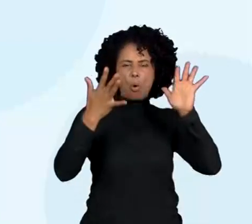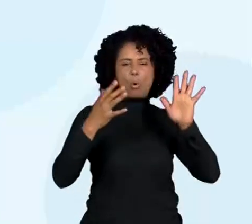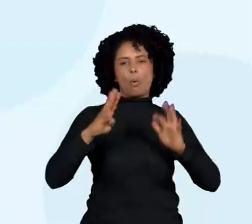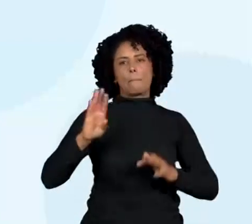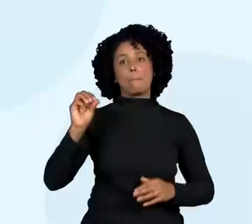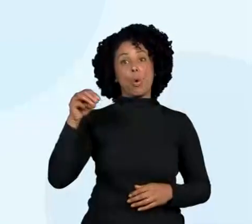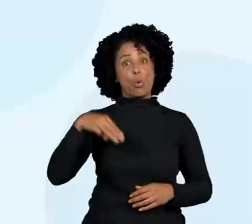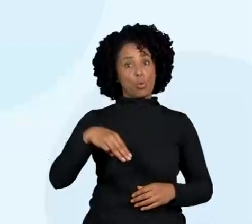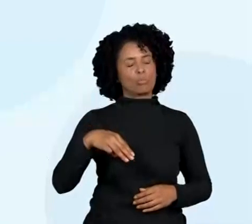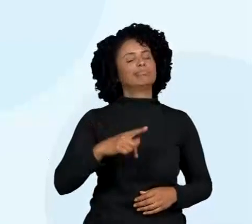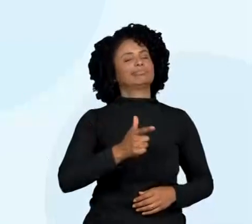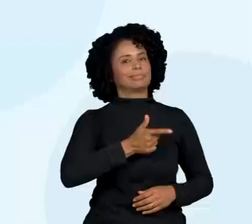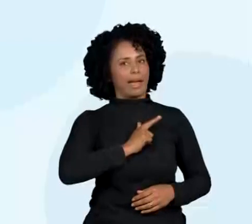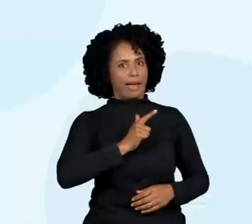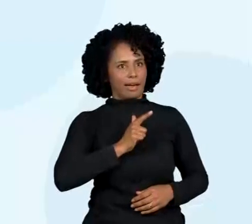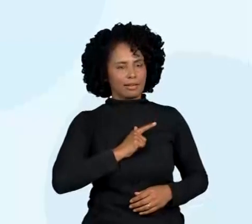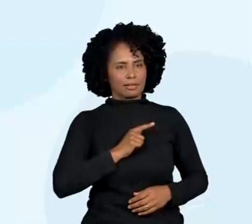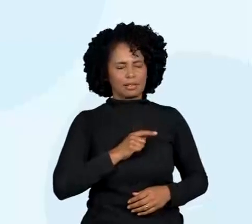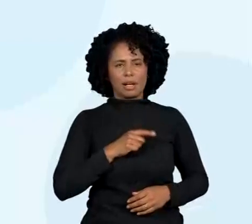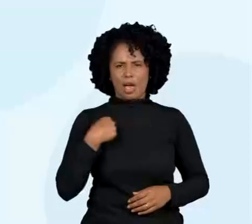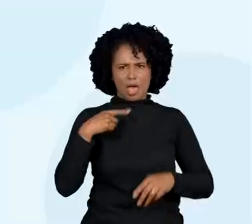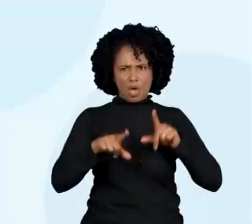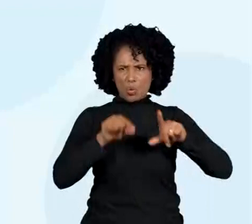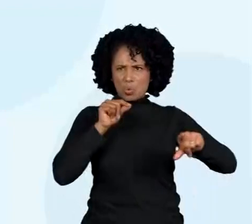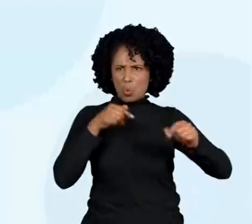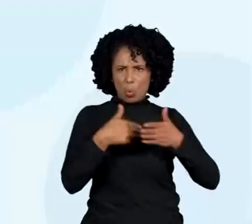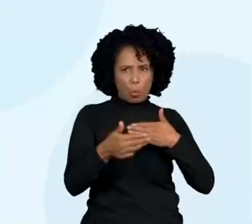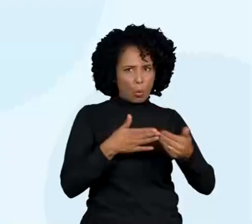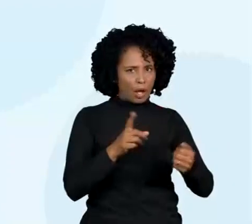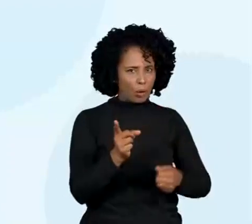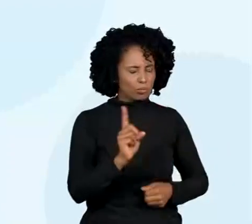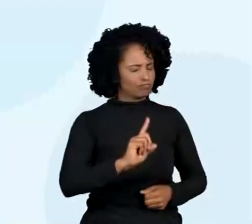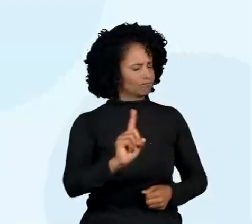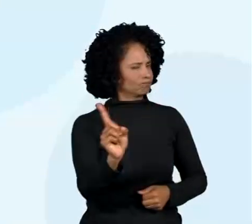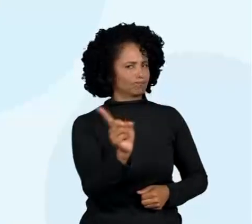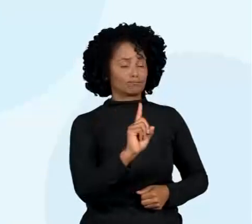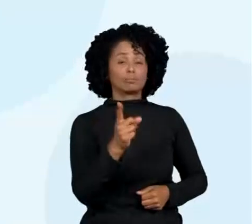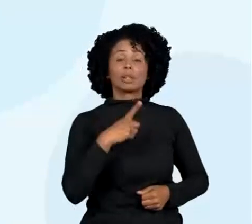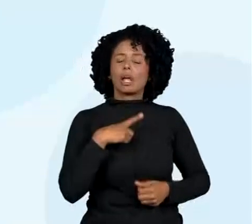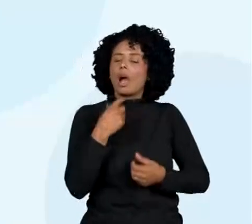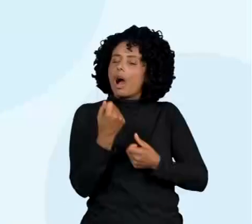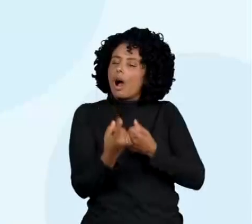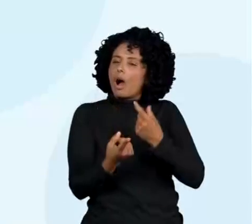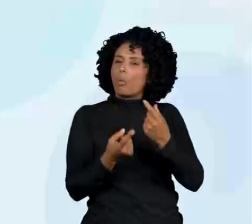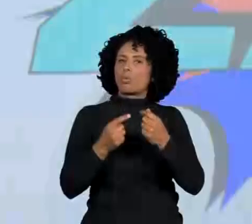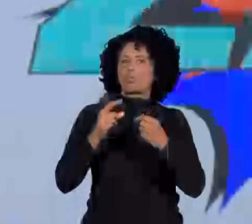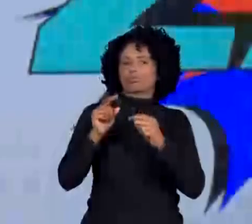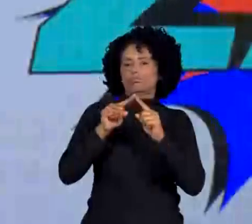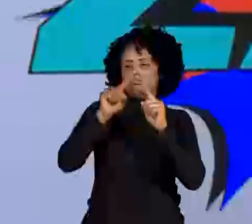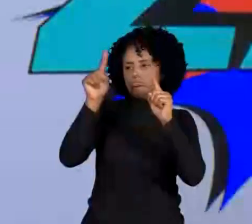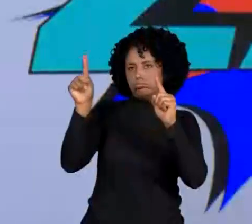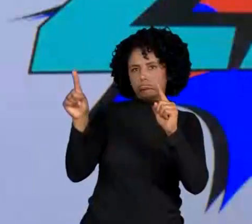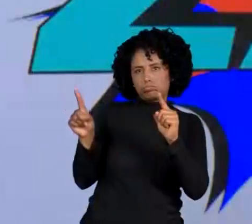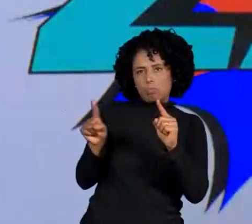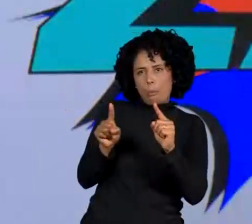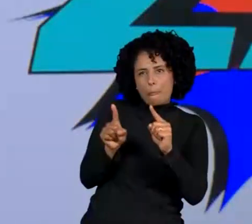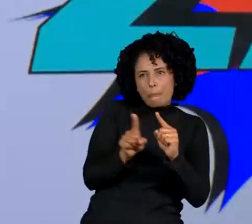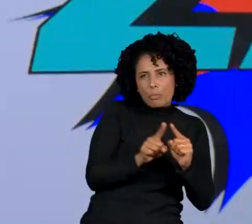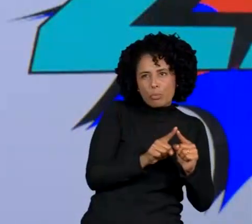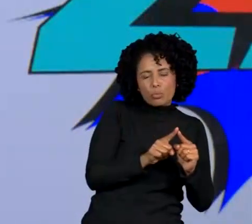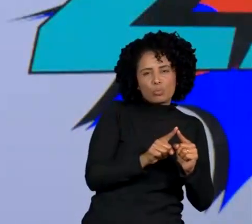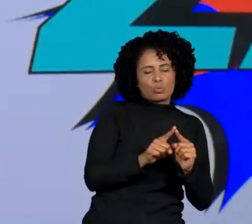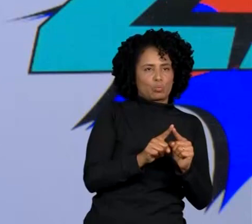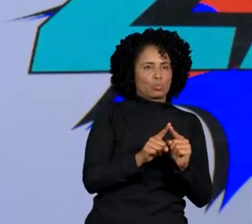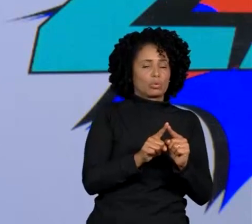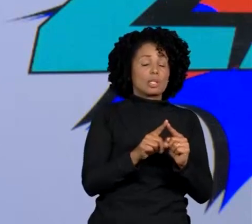balões. E a gente não escolhe aleatoriamente. Eu tenho os balões comuns, que são esses redondinhos com o biquinho,